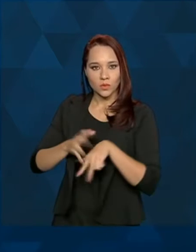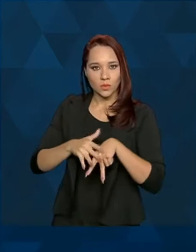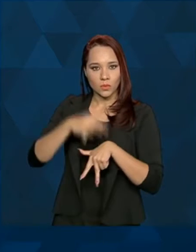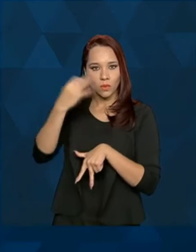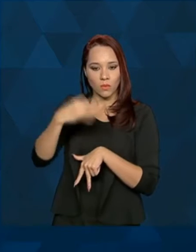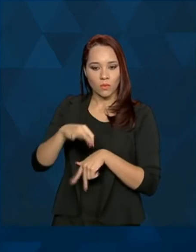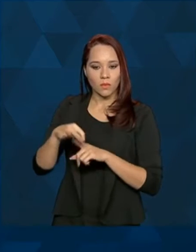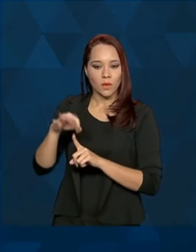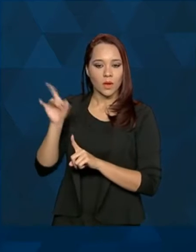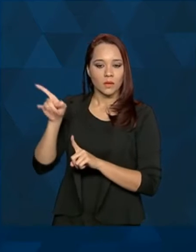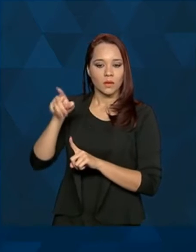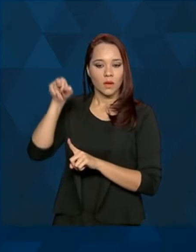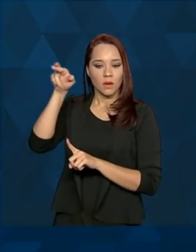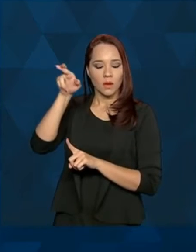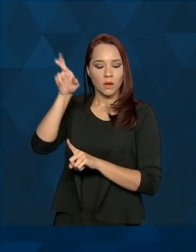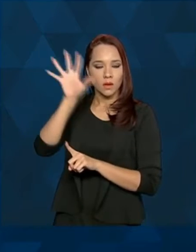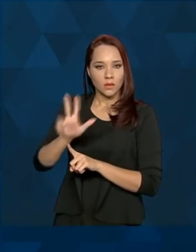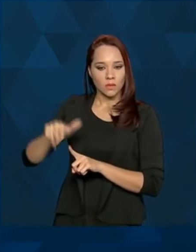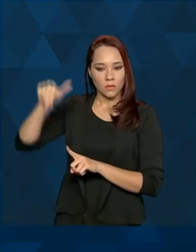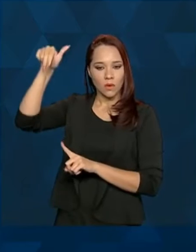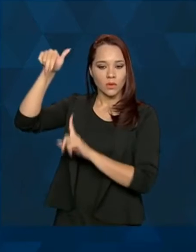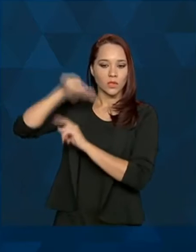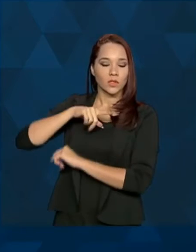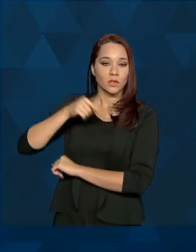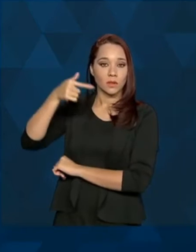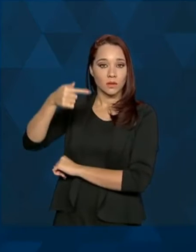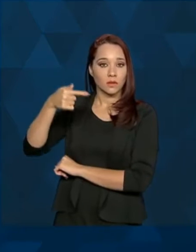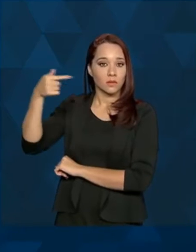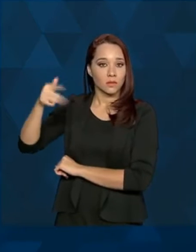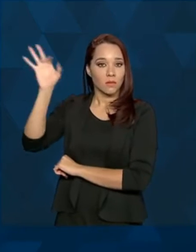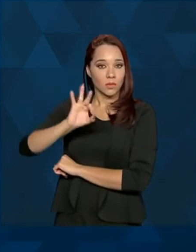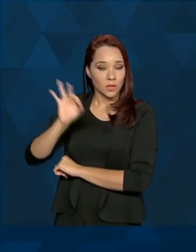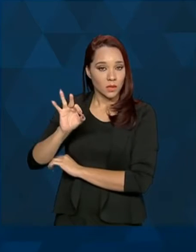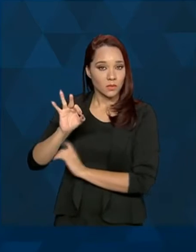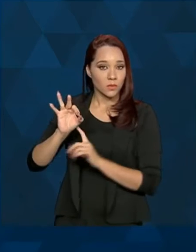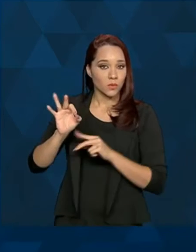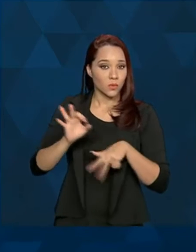região norte, por exemplo, você tinha 77% dos